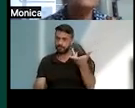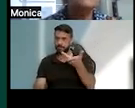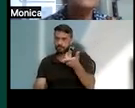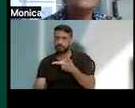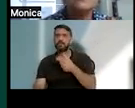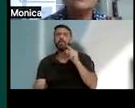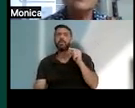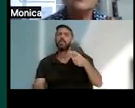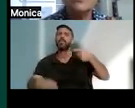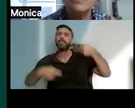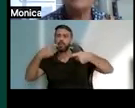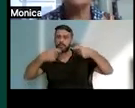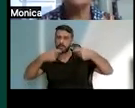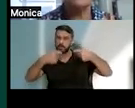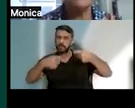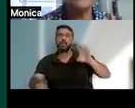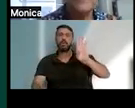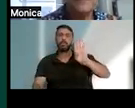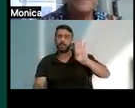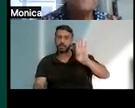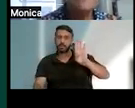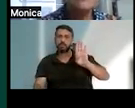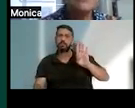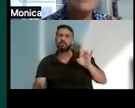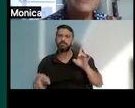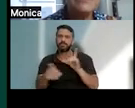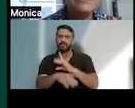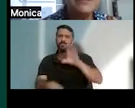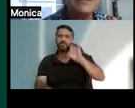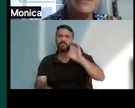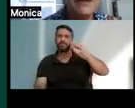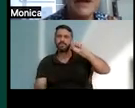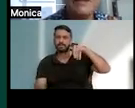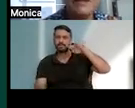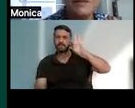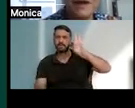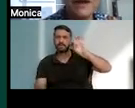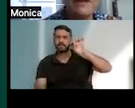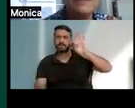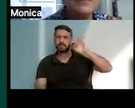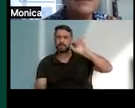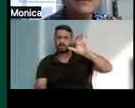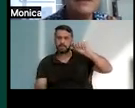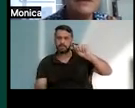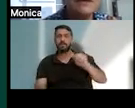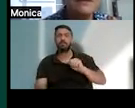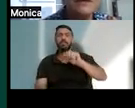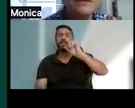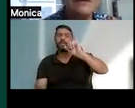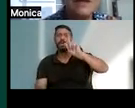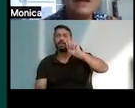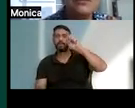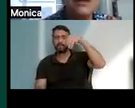uma competição de biologia sintética. Então, eles chamam de IGEM. IGEM, que